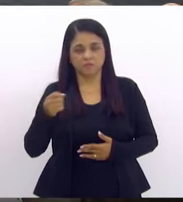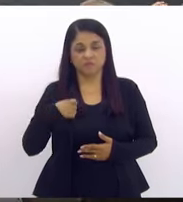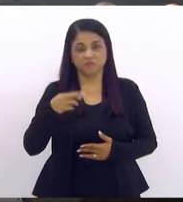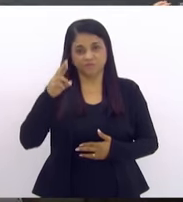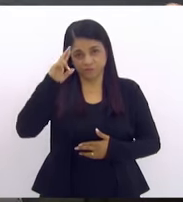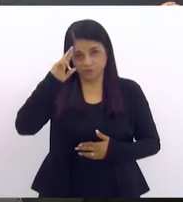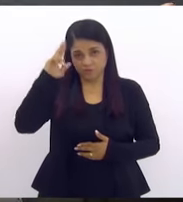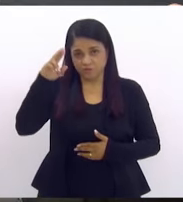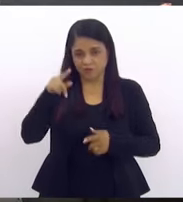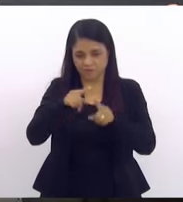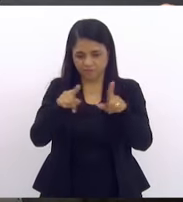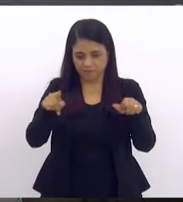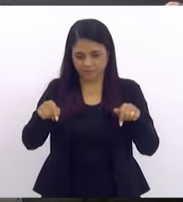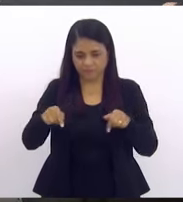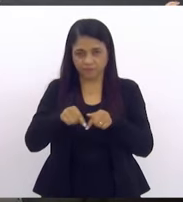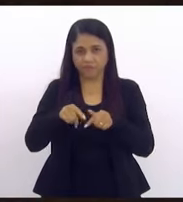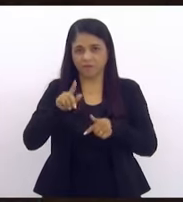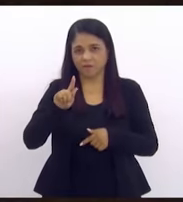gabinete